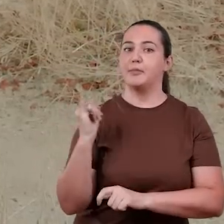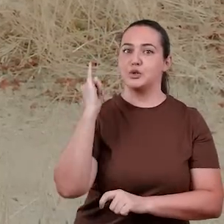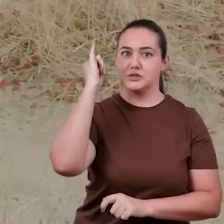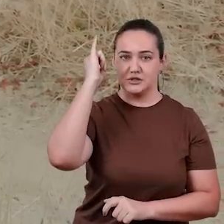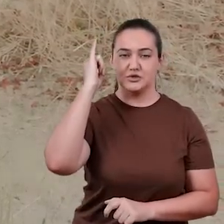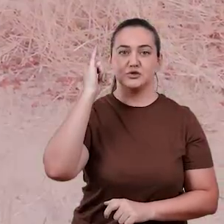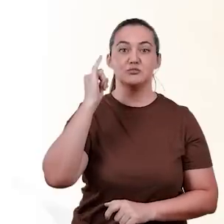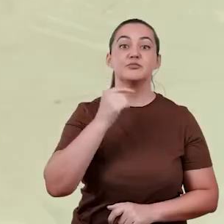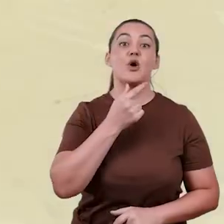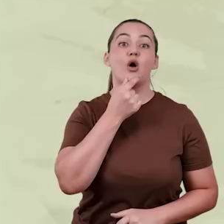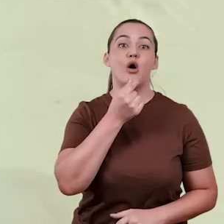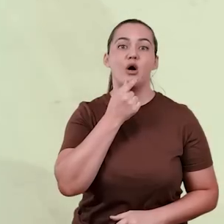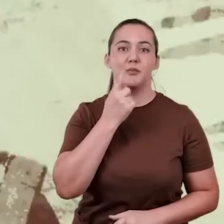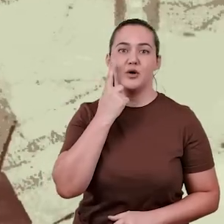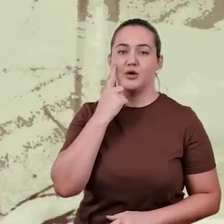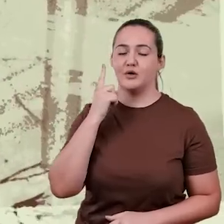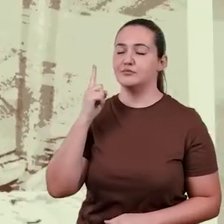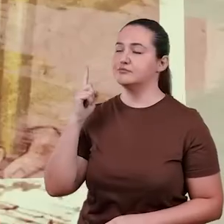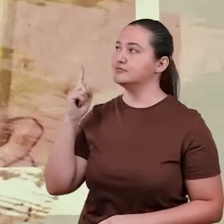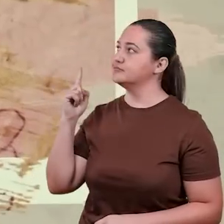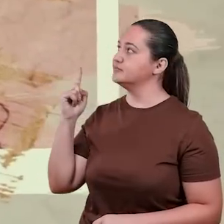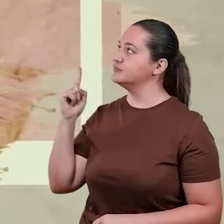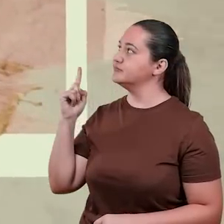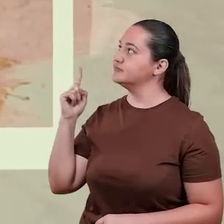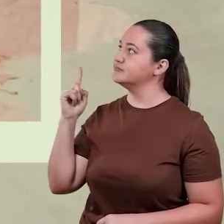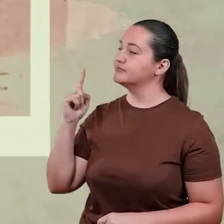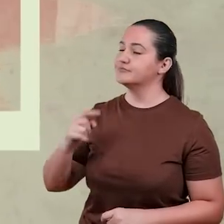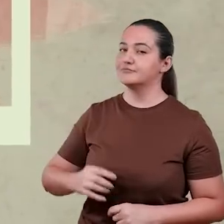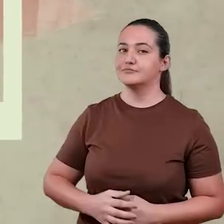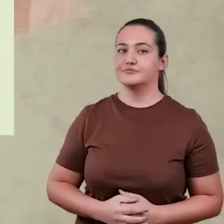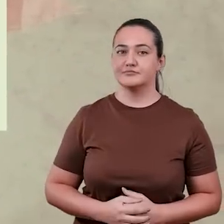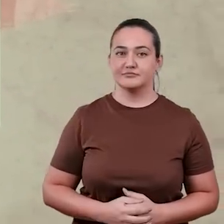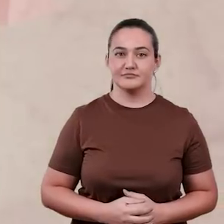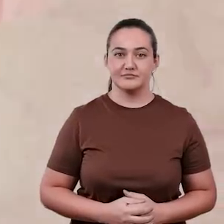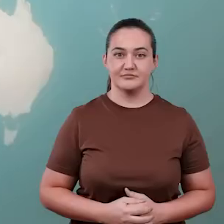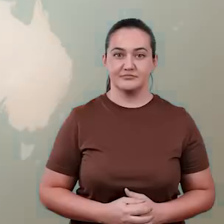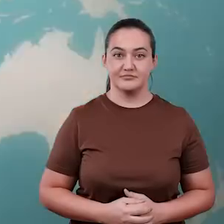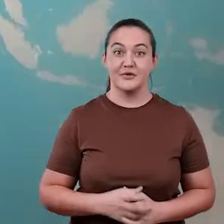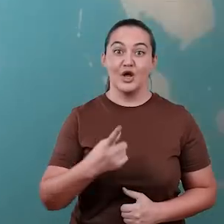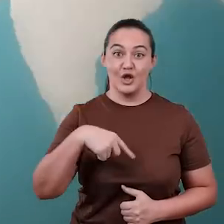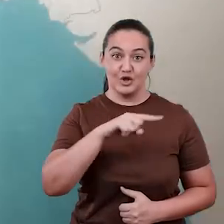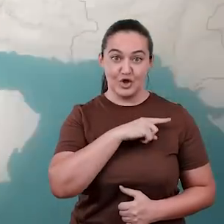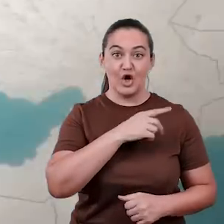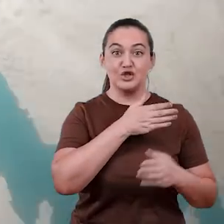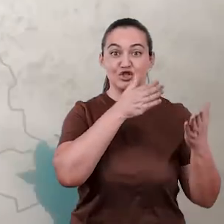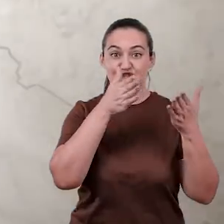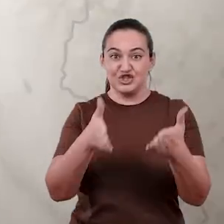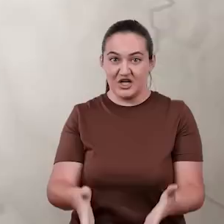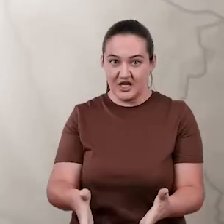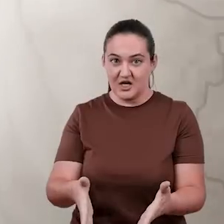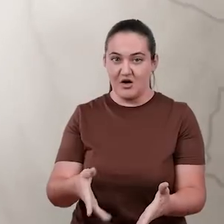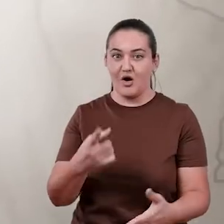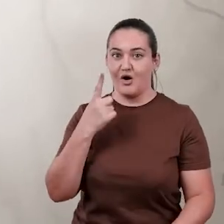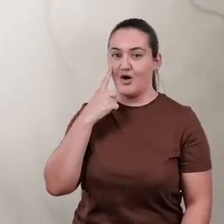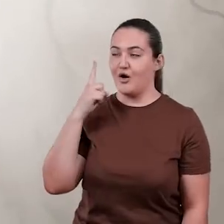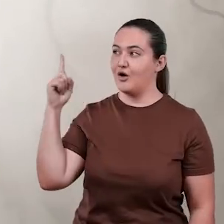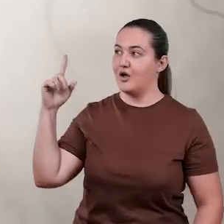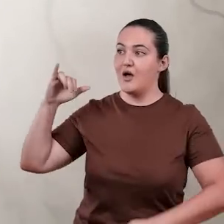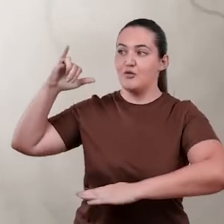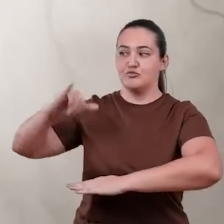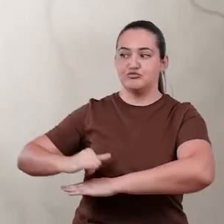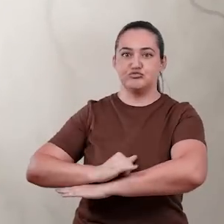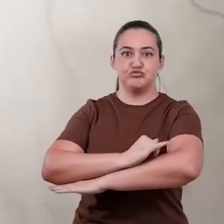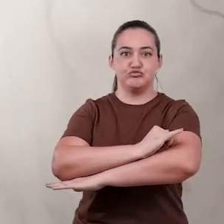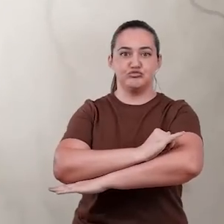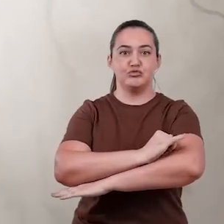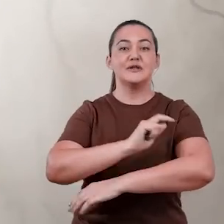processo. E uma delas é o famoso Basílio de Cesareia. Quando a nossa equipe veio filmar aqui, nós aterrissamos no